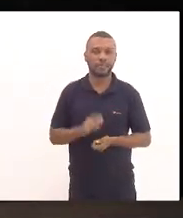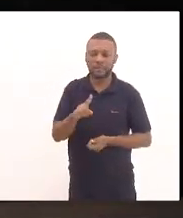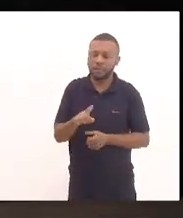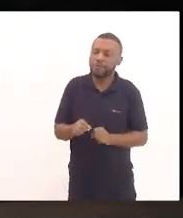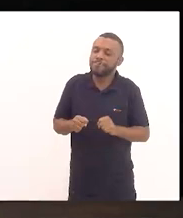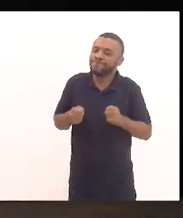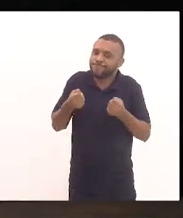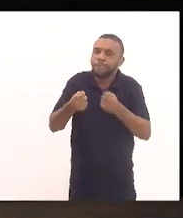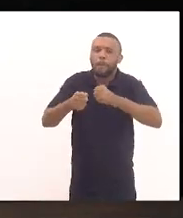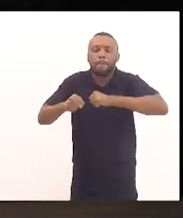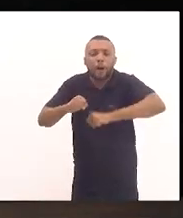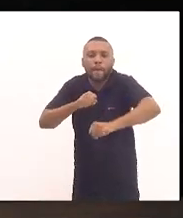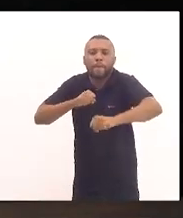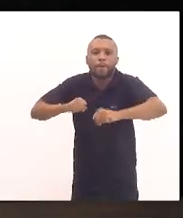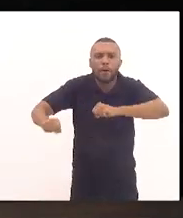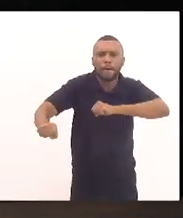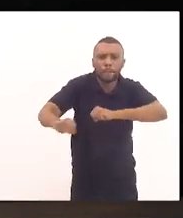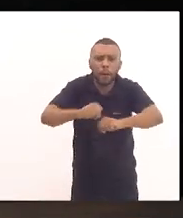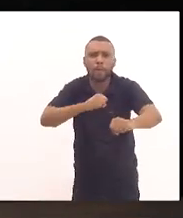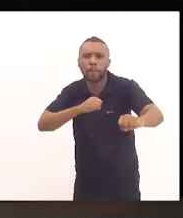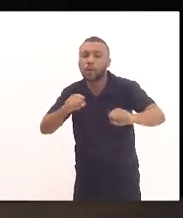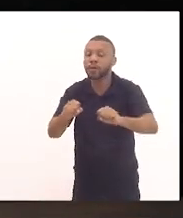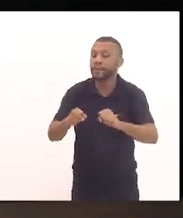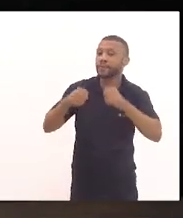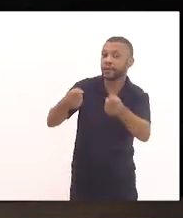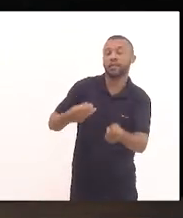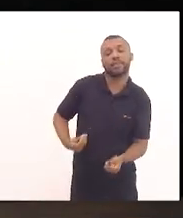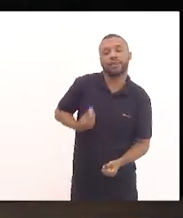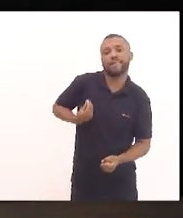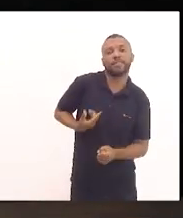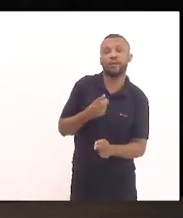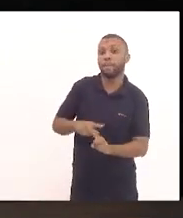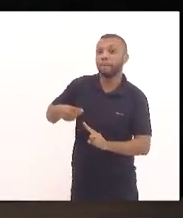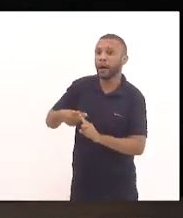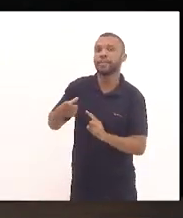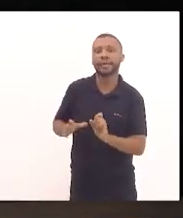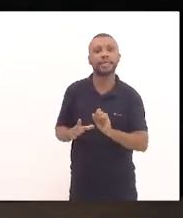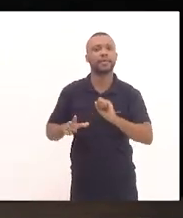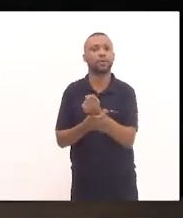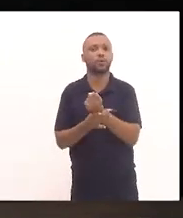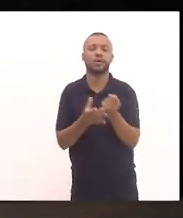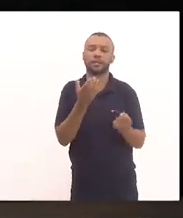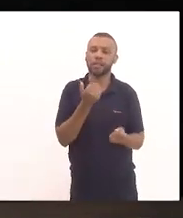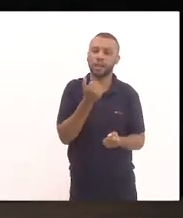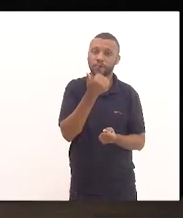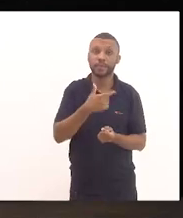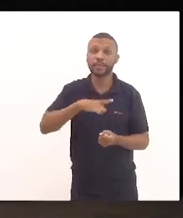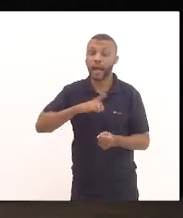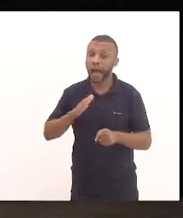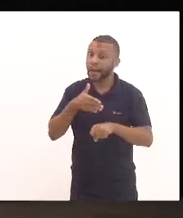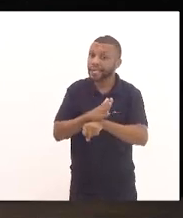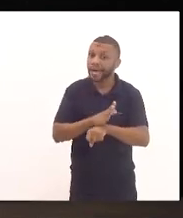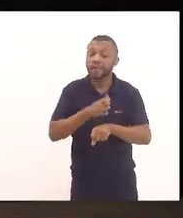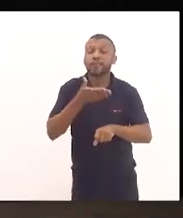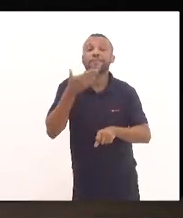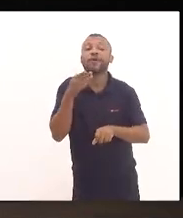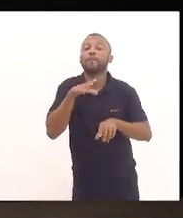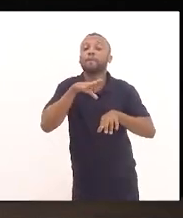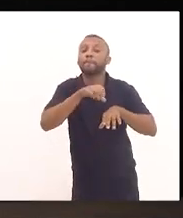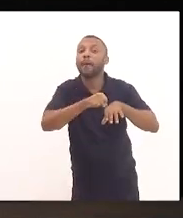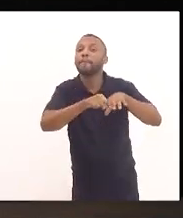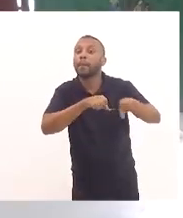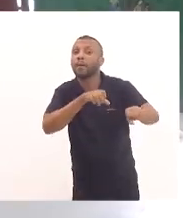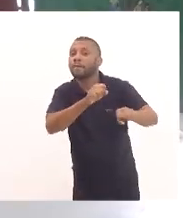incansáveis na luta e em defesa da vida, da segurança alimentar e do acesso de alimento saudável com um